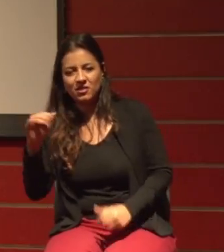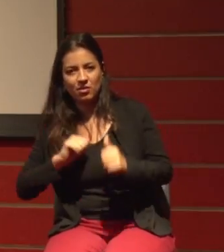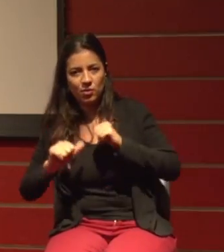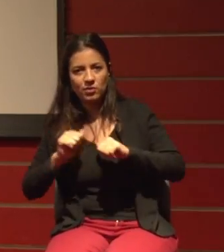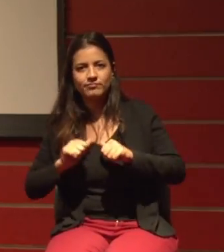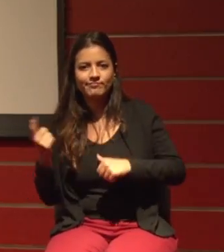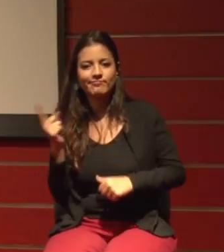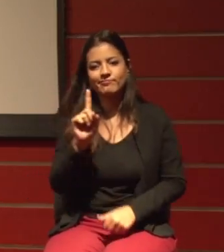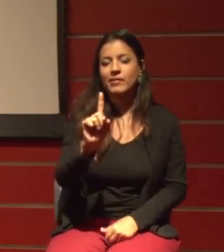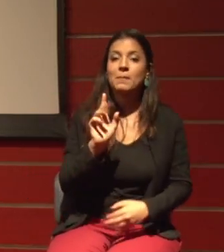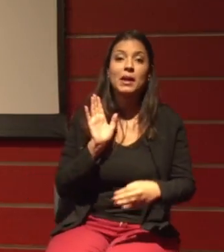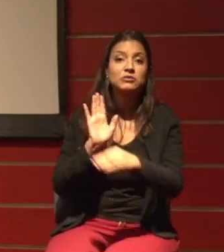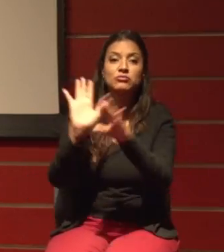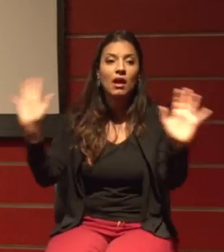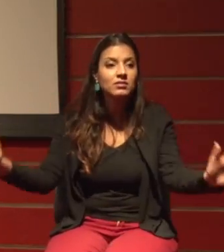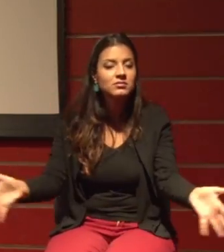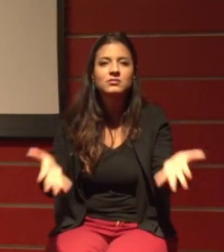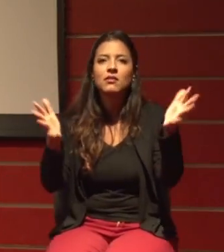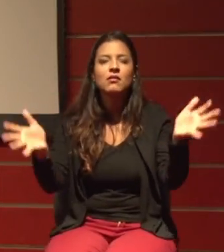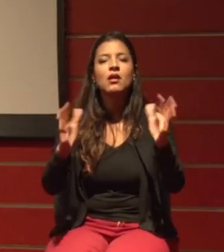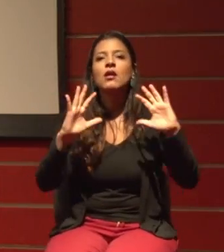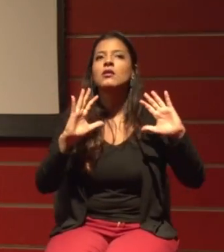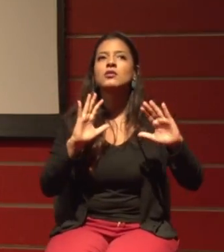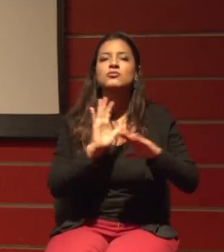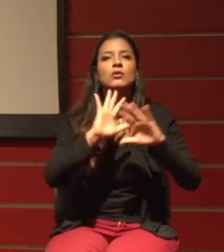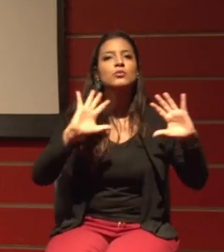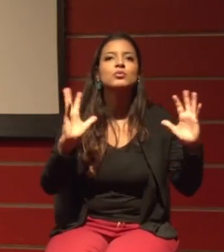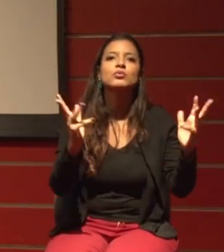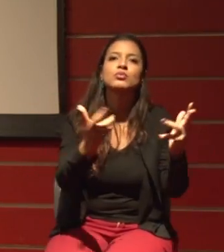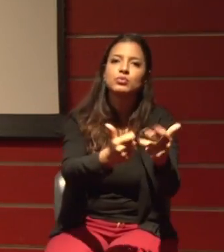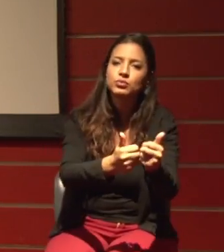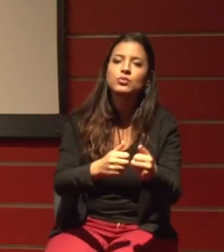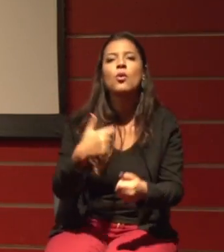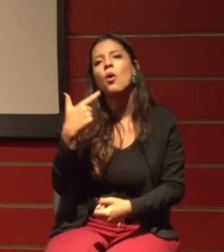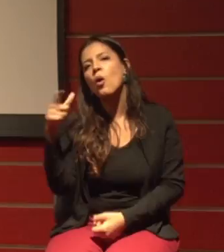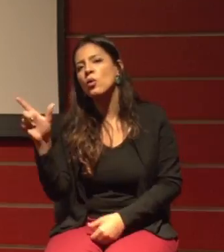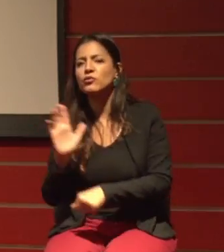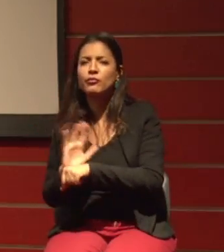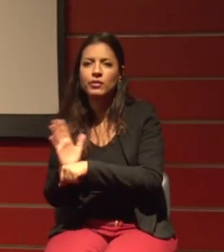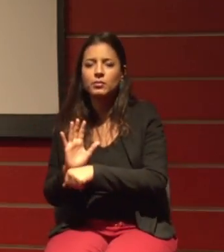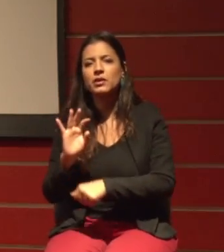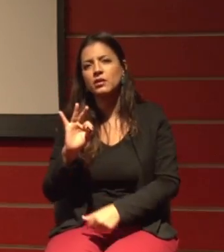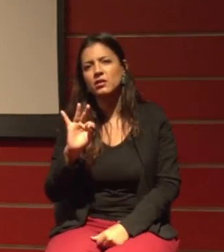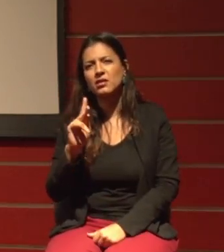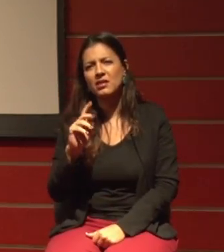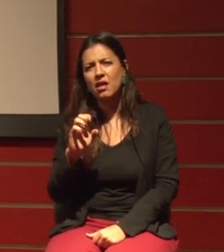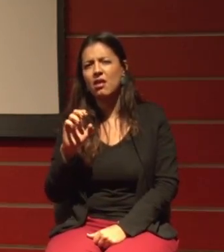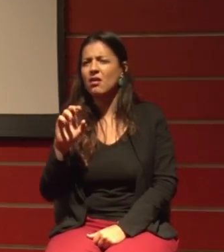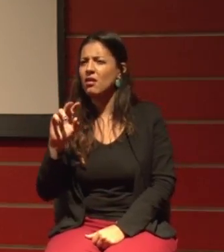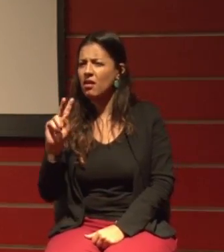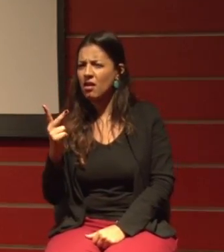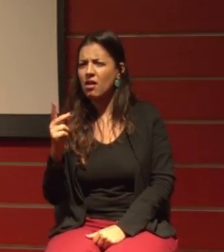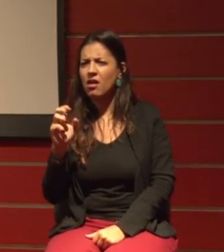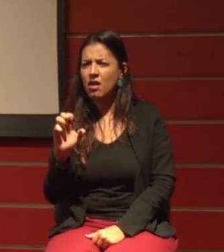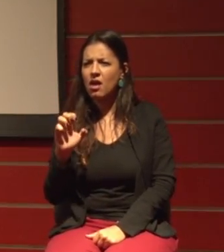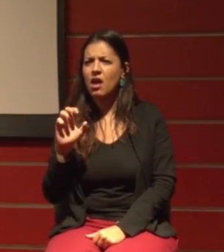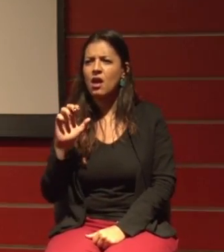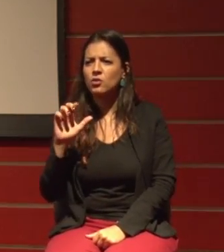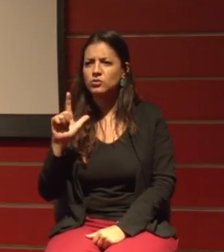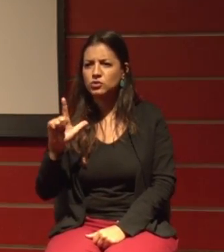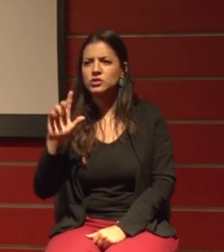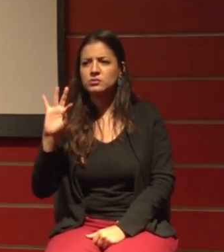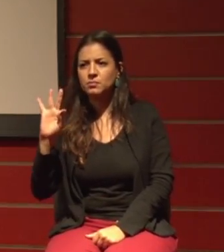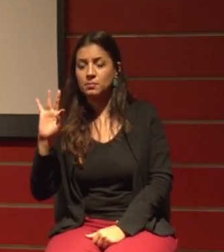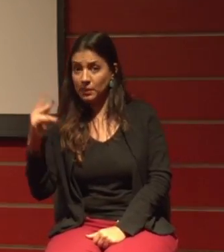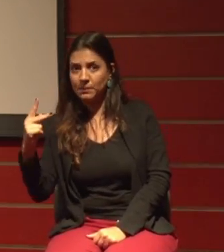help né ajuda em que a mulher branca aparece ali como como uma grande né Ou seja é preciso